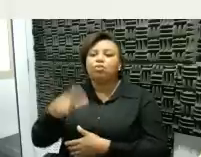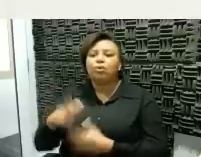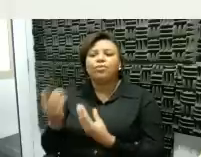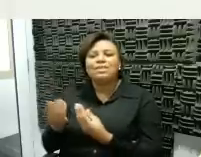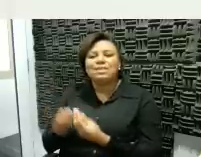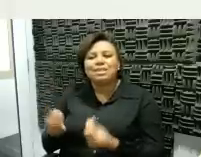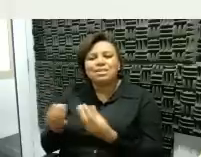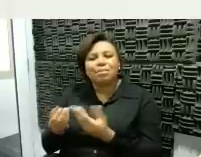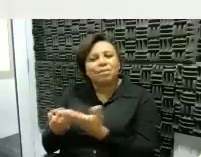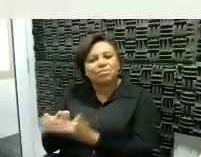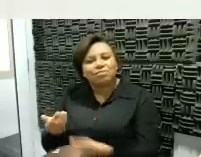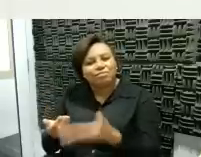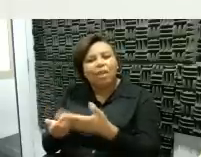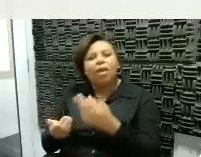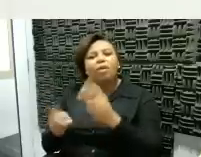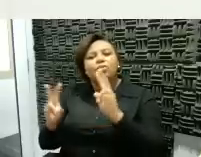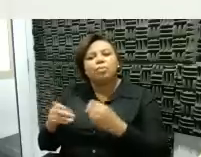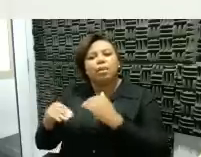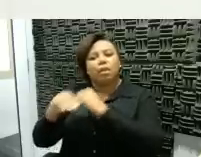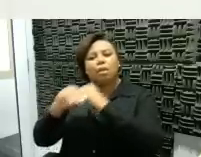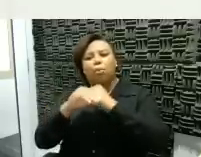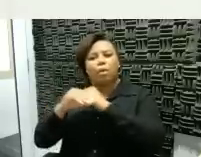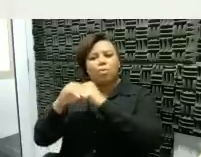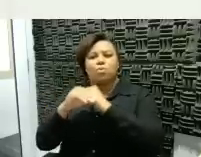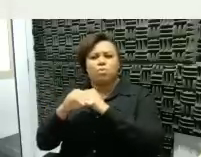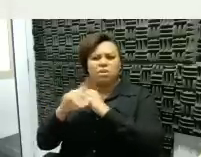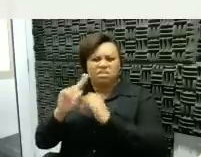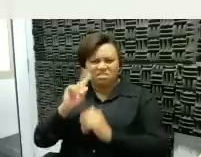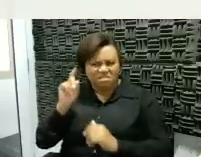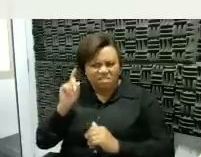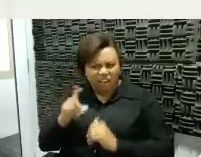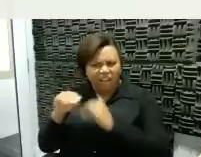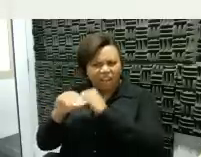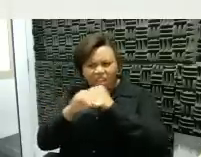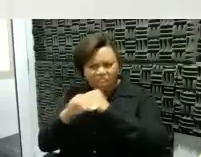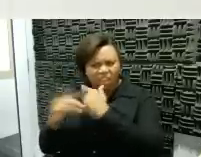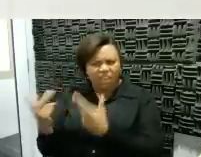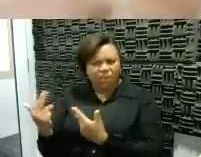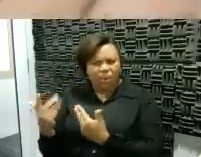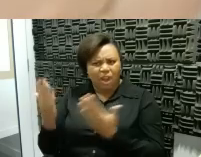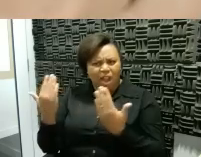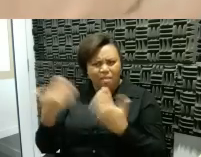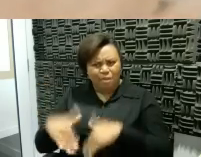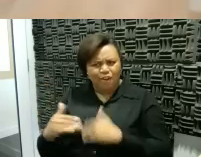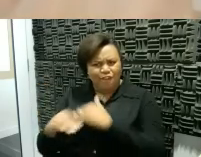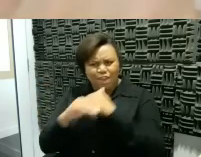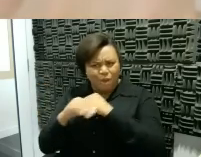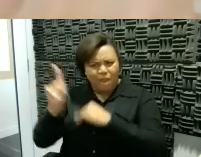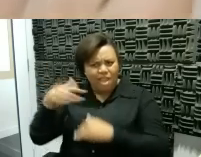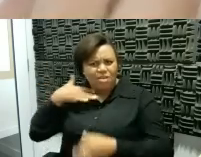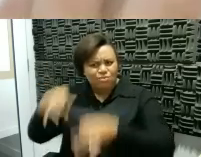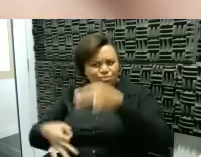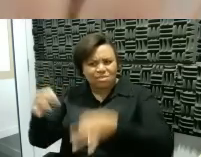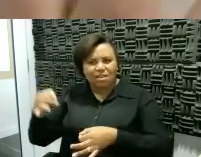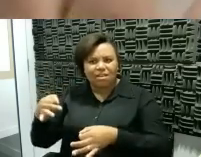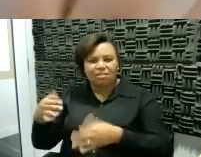Igualdade Será que essa igualdade essa prova igual é justa né Vamos pensar sobre isso e sobre o que